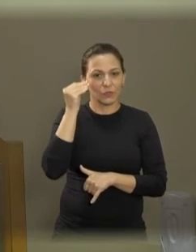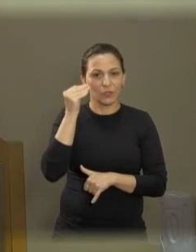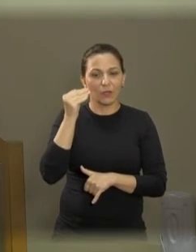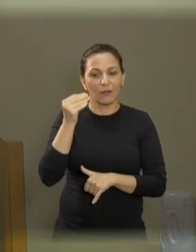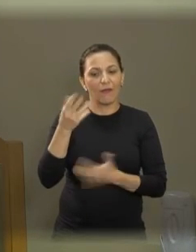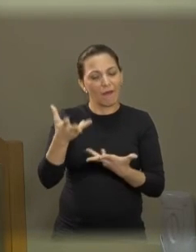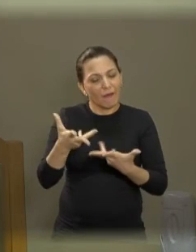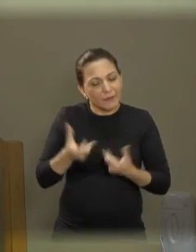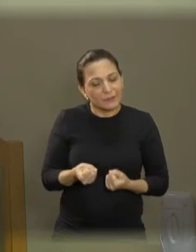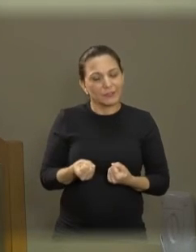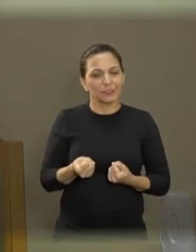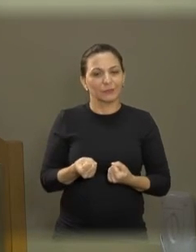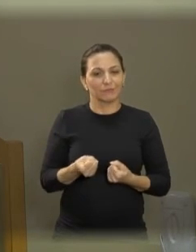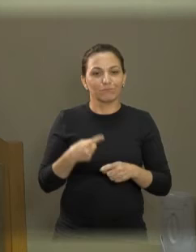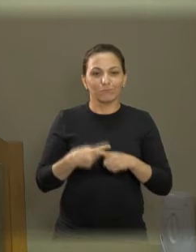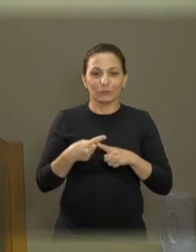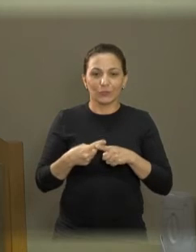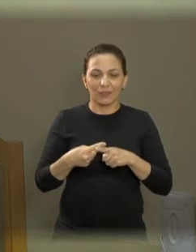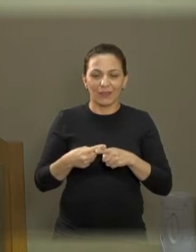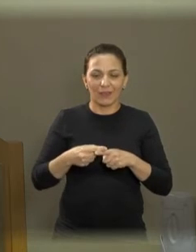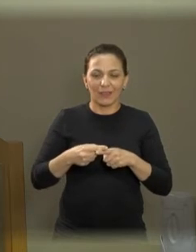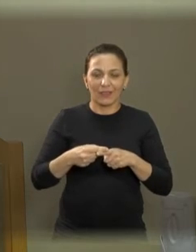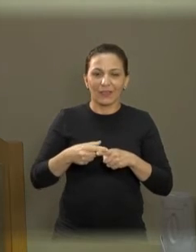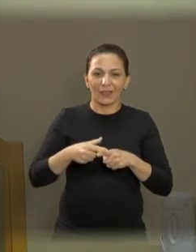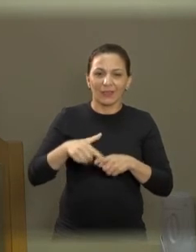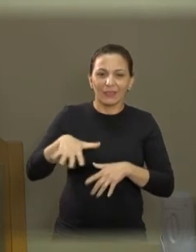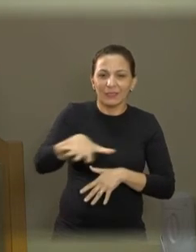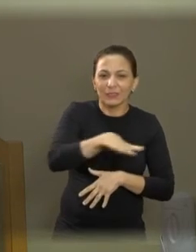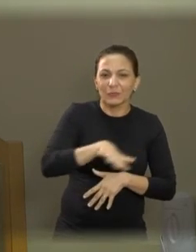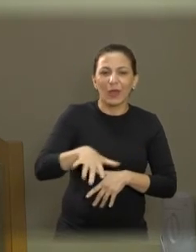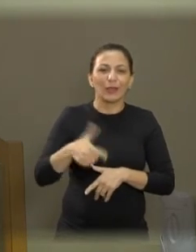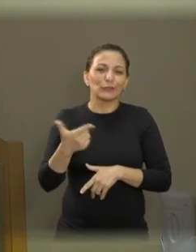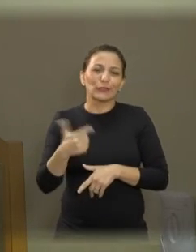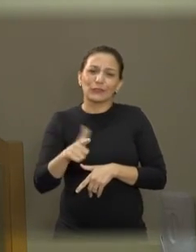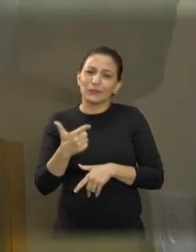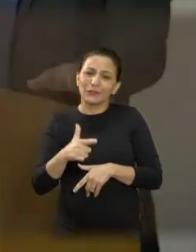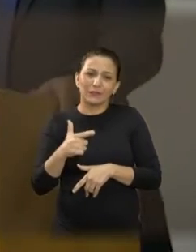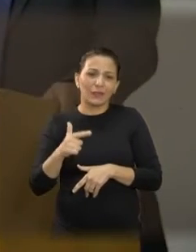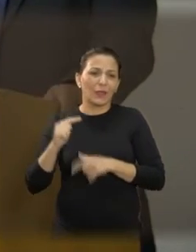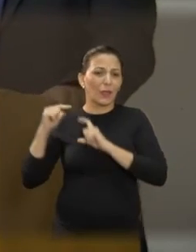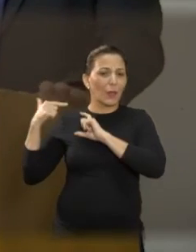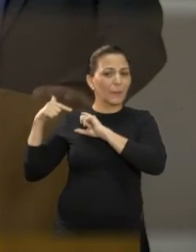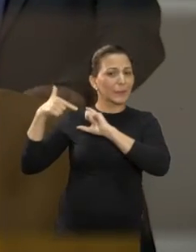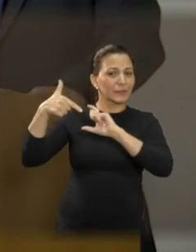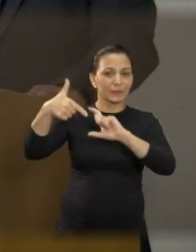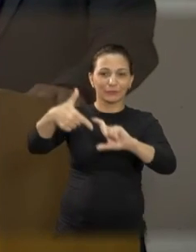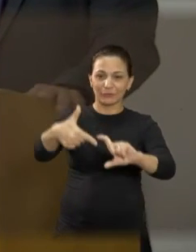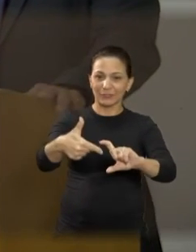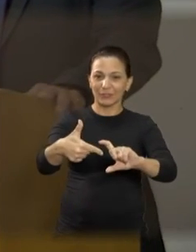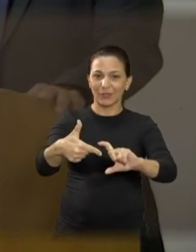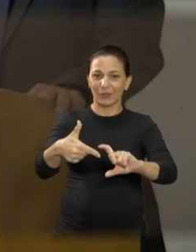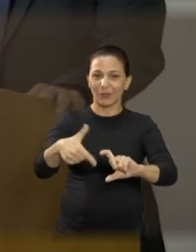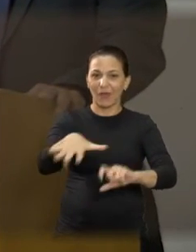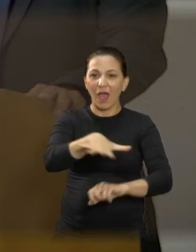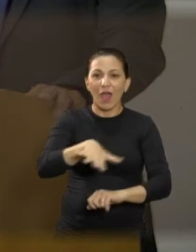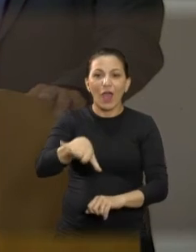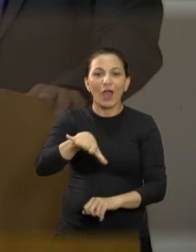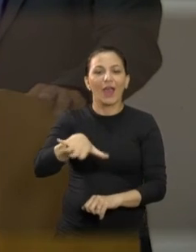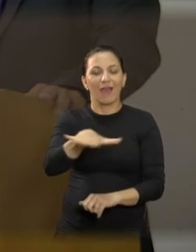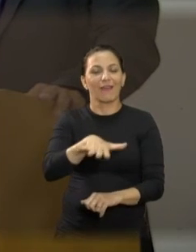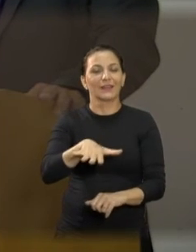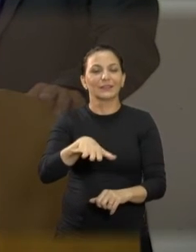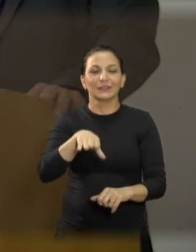espaço. Que é uma tradição na faculdade de farmácia, né, Luizito? É uma tradição na falta de espaço.